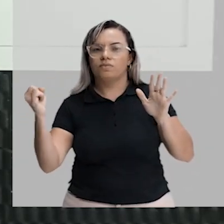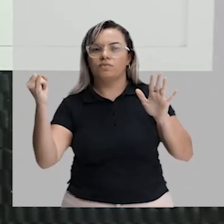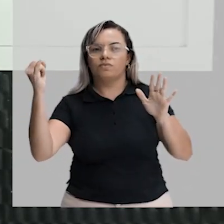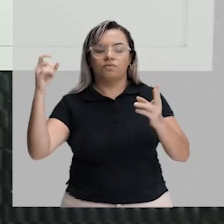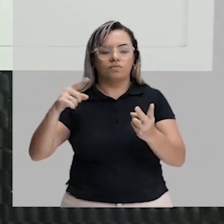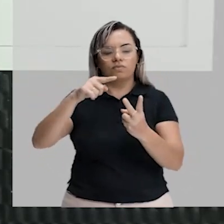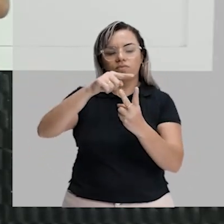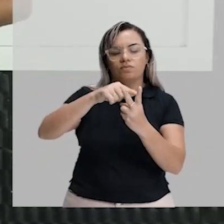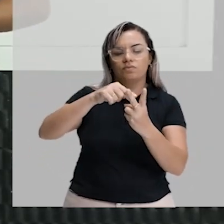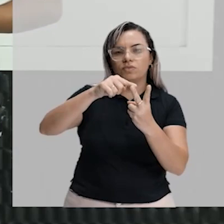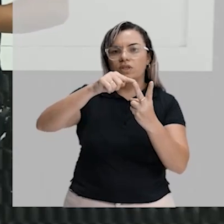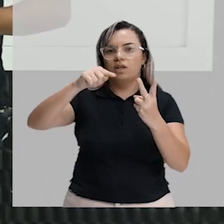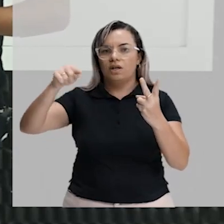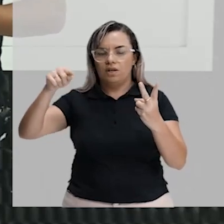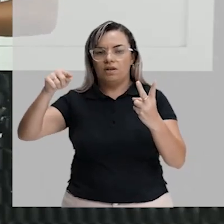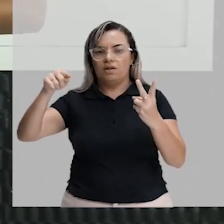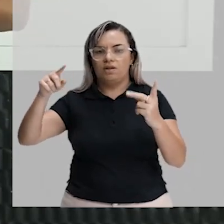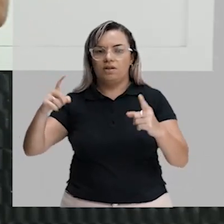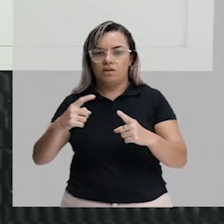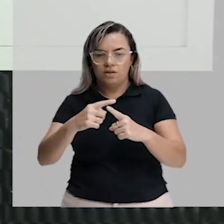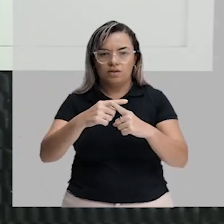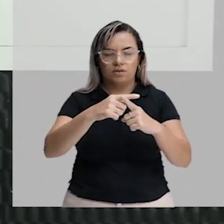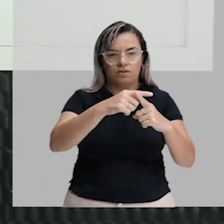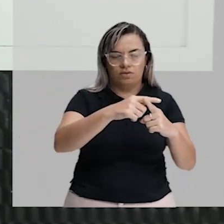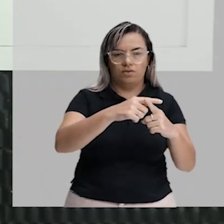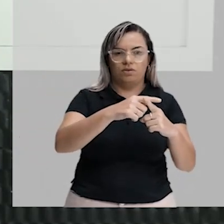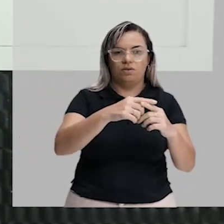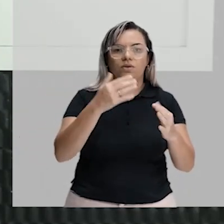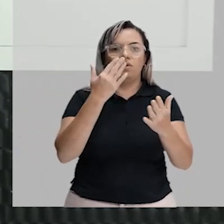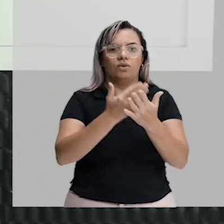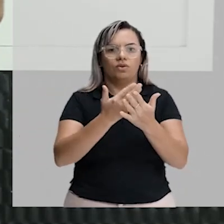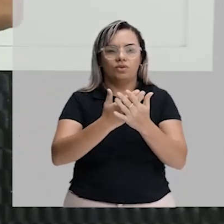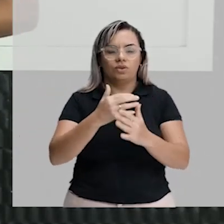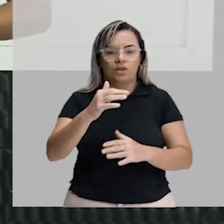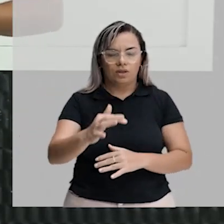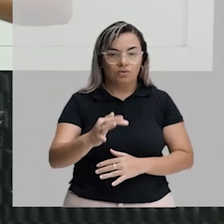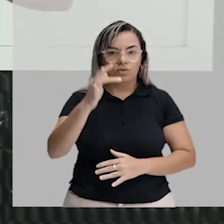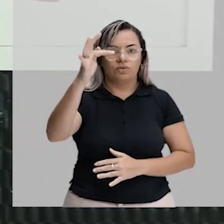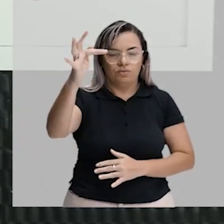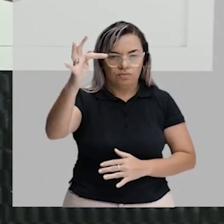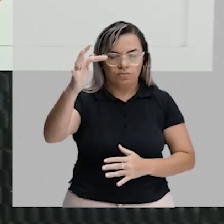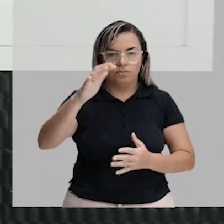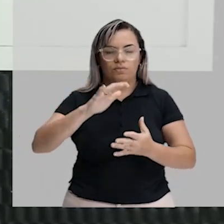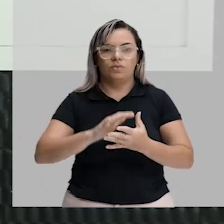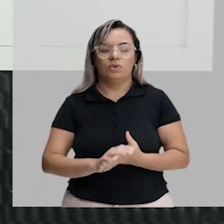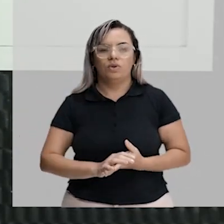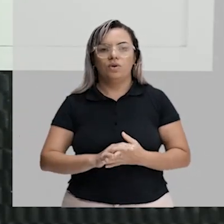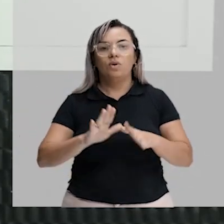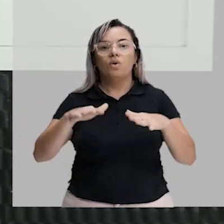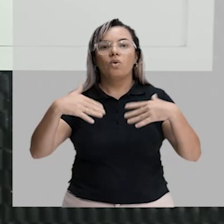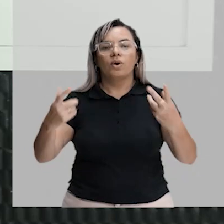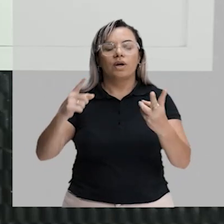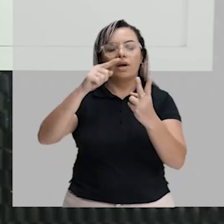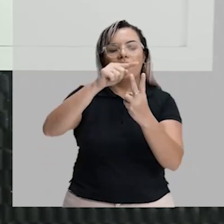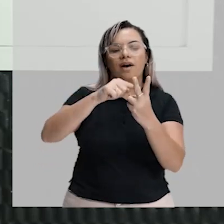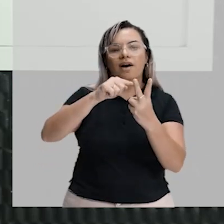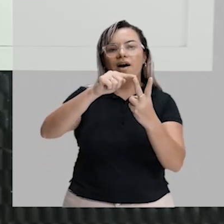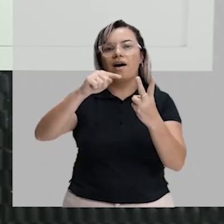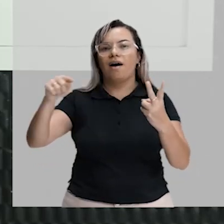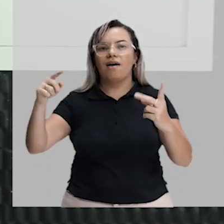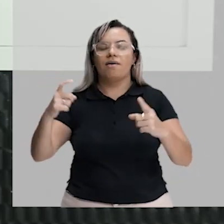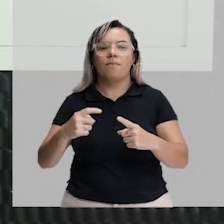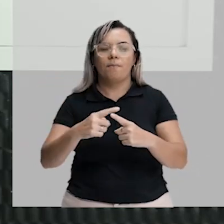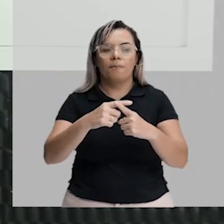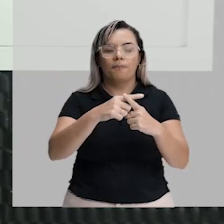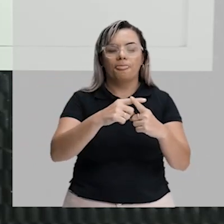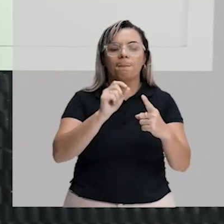de raiz do polinômio. A gente vai trabalhar isso em próximas aulas. Tá? Então, o que é a raiz do polinômio? É um